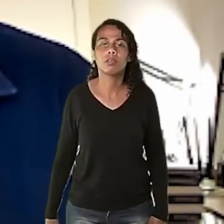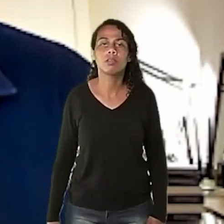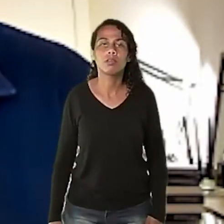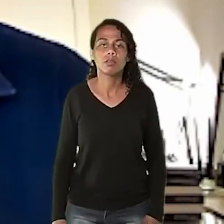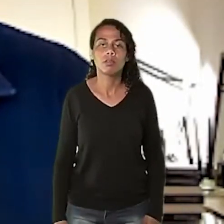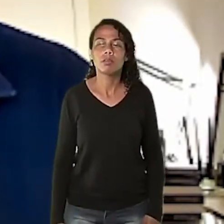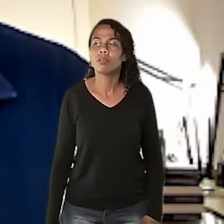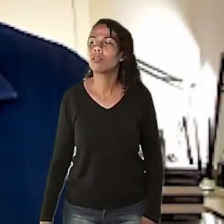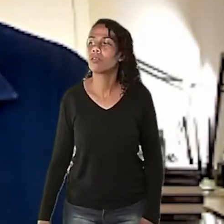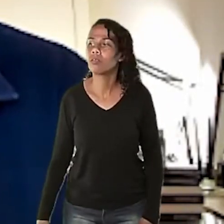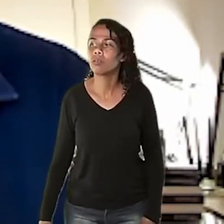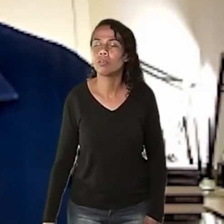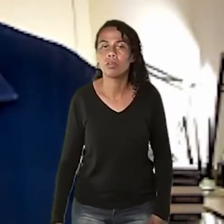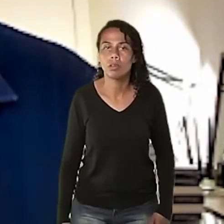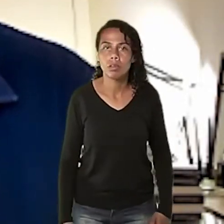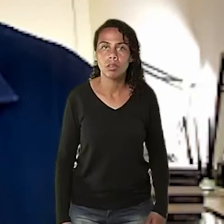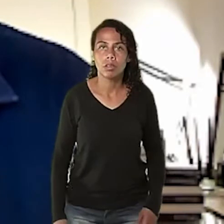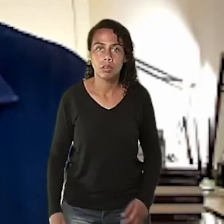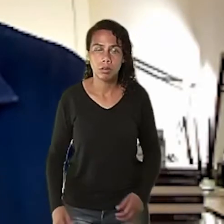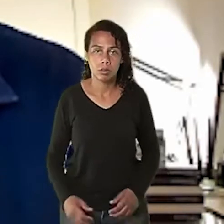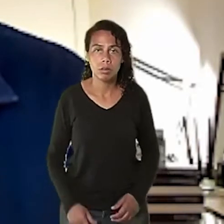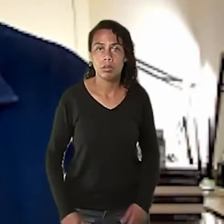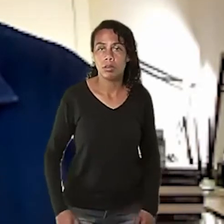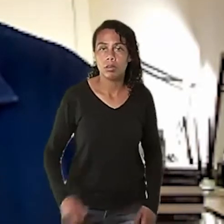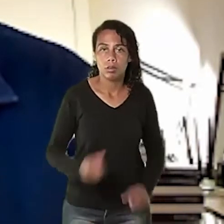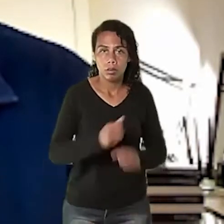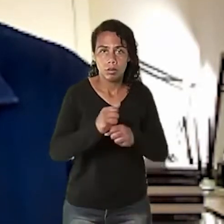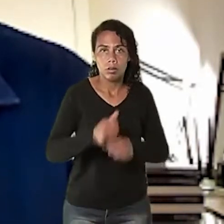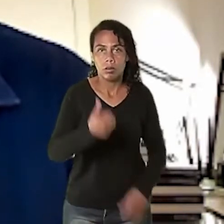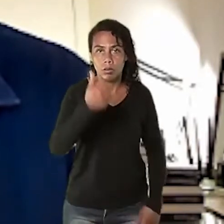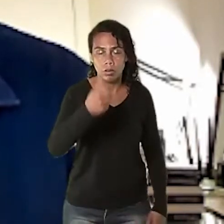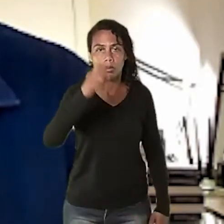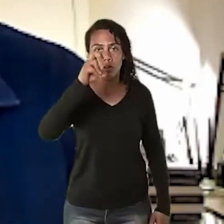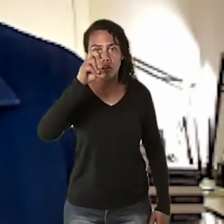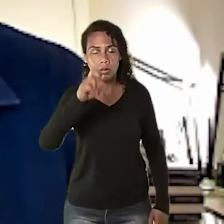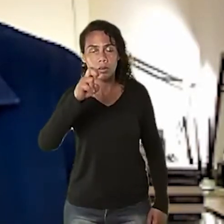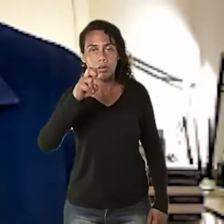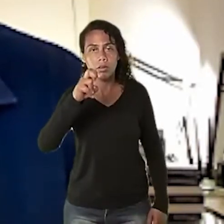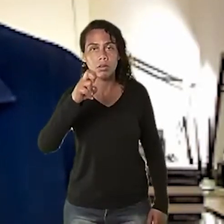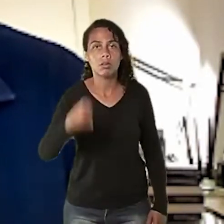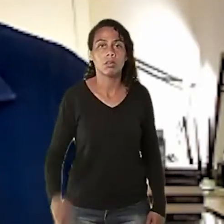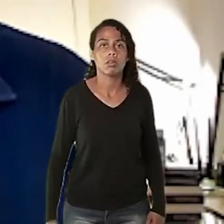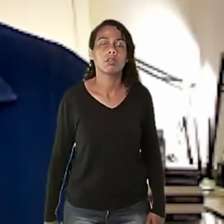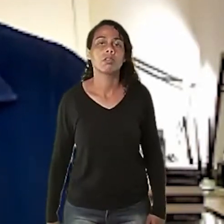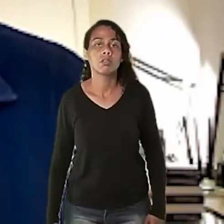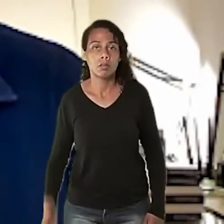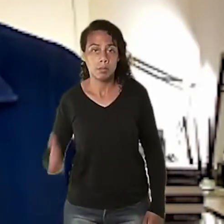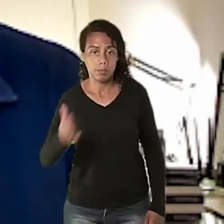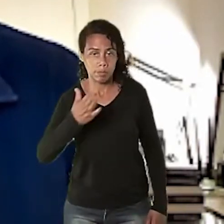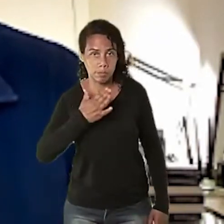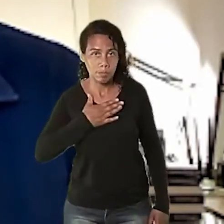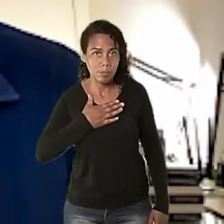revisita nos últimos 15 anos da minha vida, que eu passei boa parte desse tempo viajando,